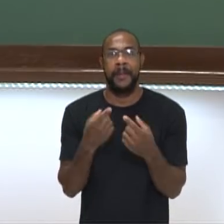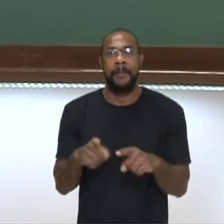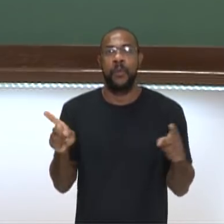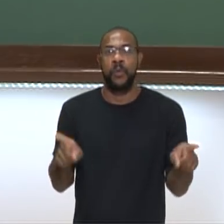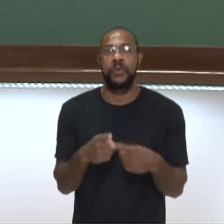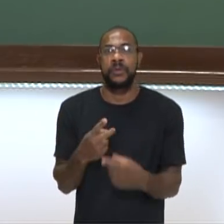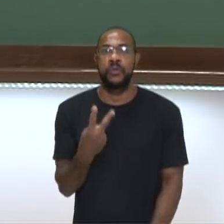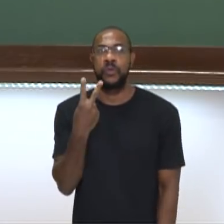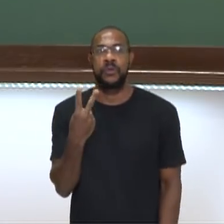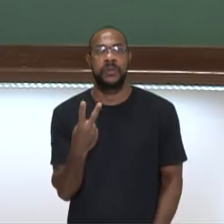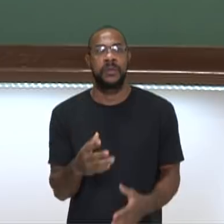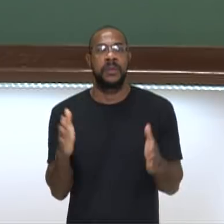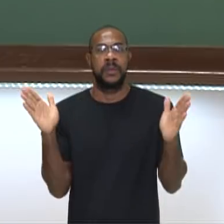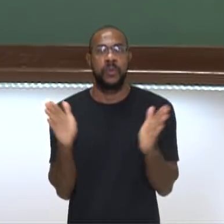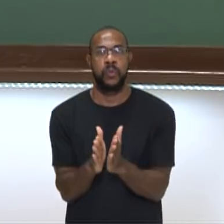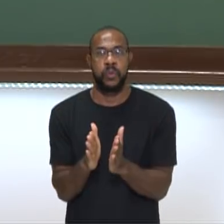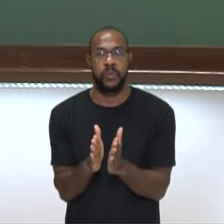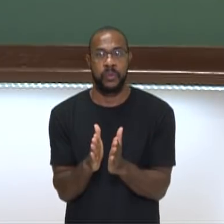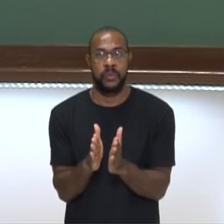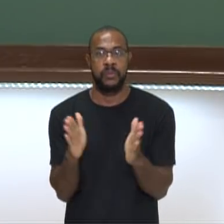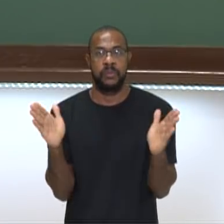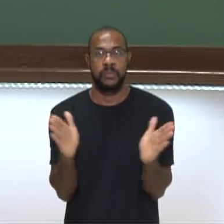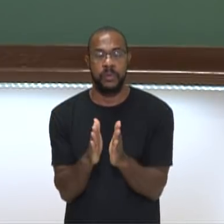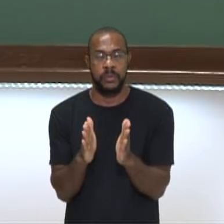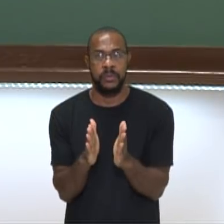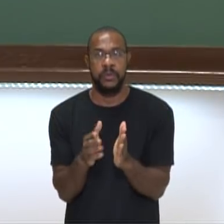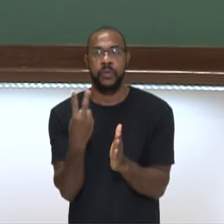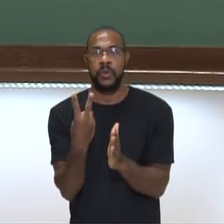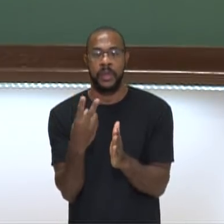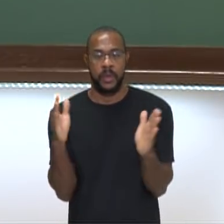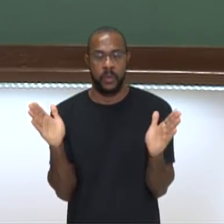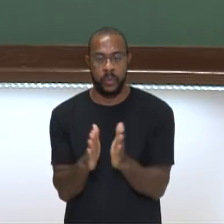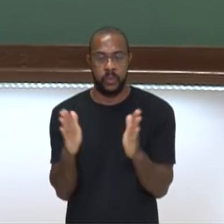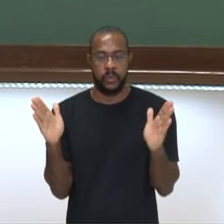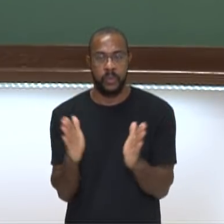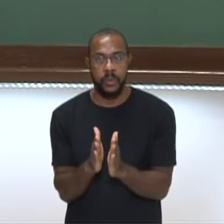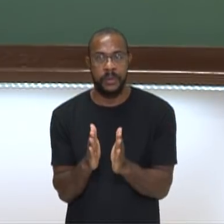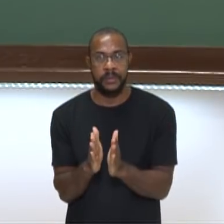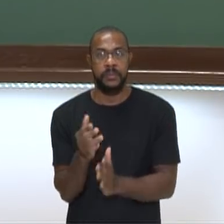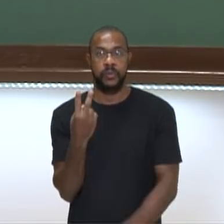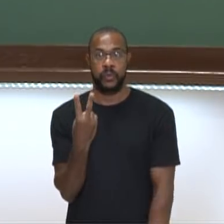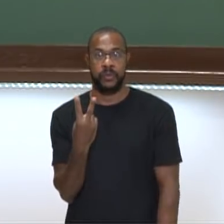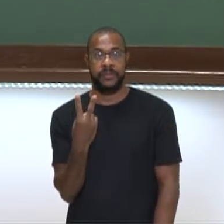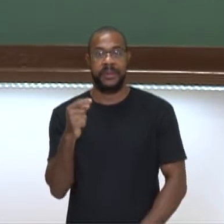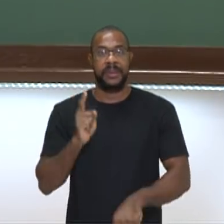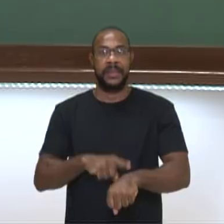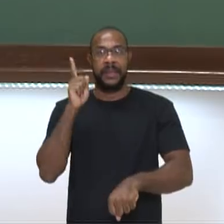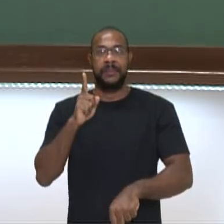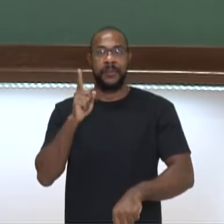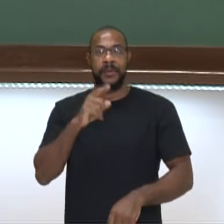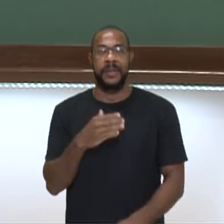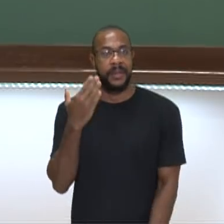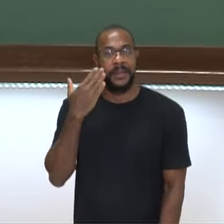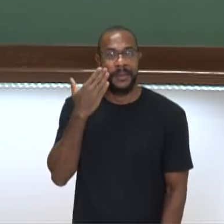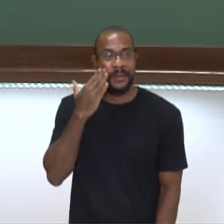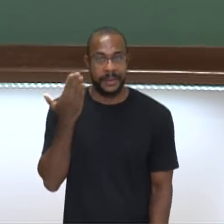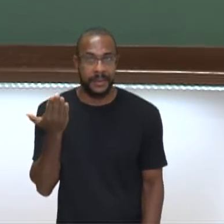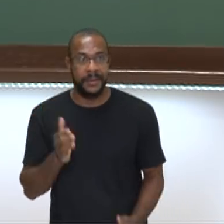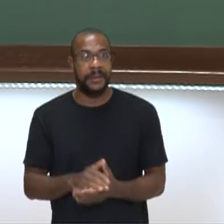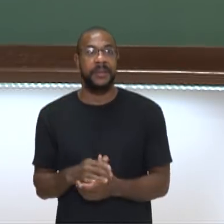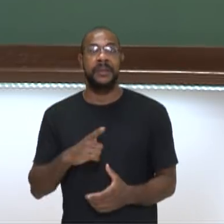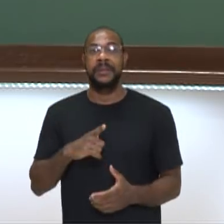2 tempos, eu vou ter 1, 2, certo? Vocês percebem que entre essas batidas eu tenho